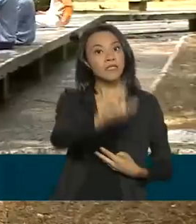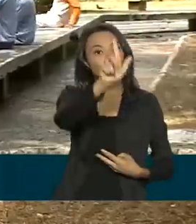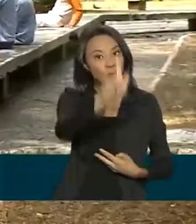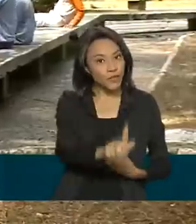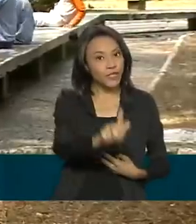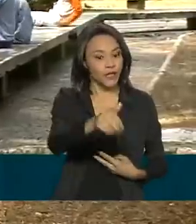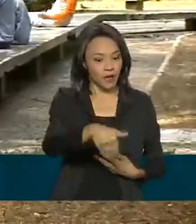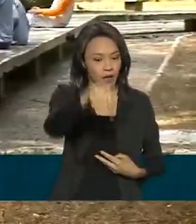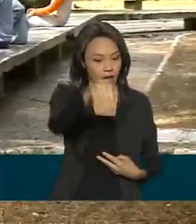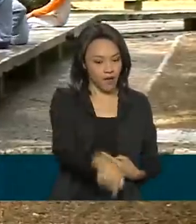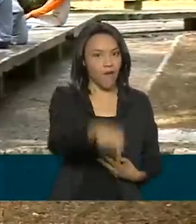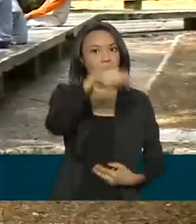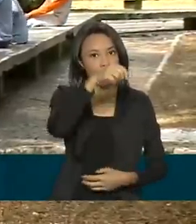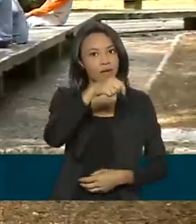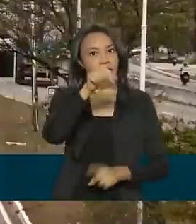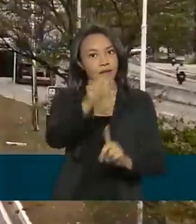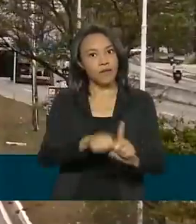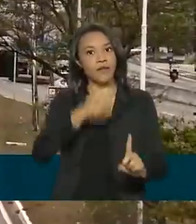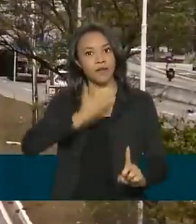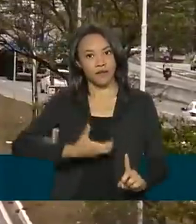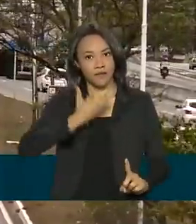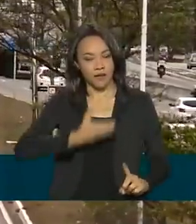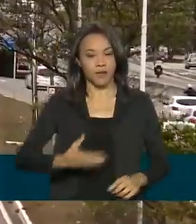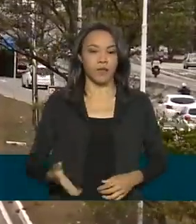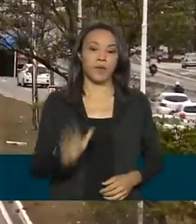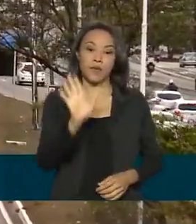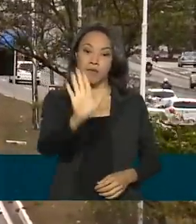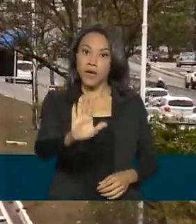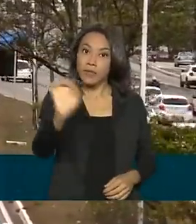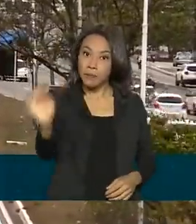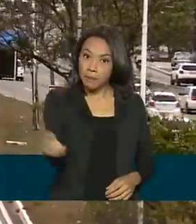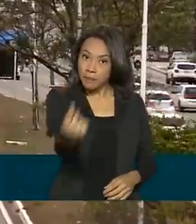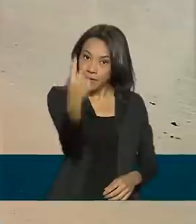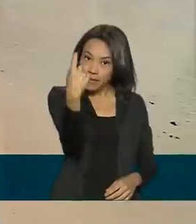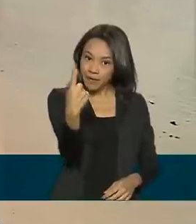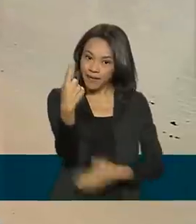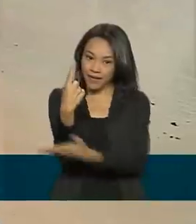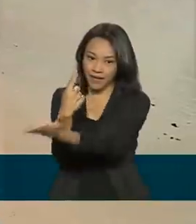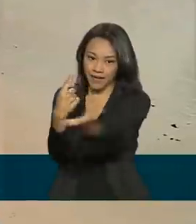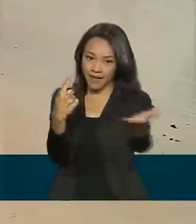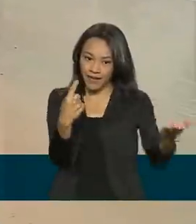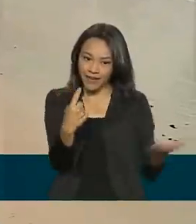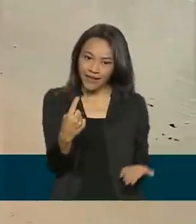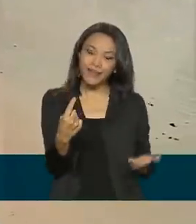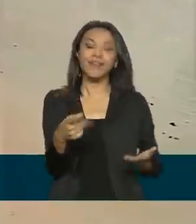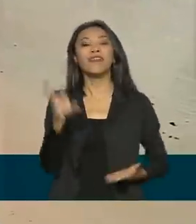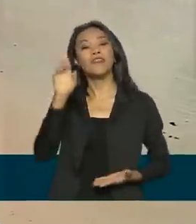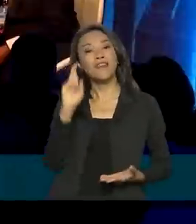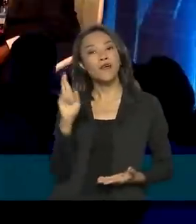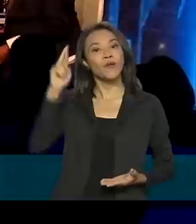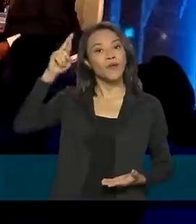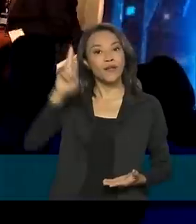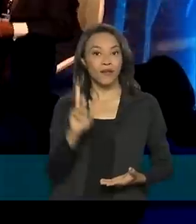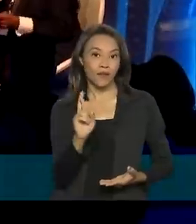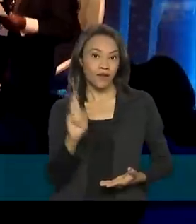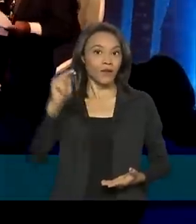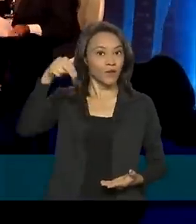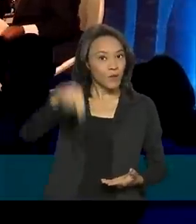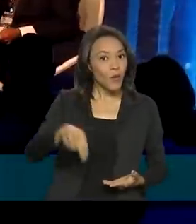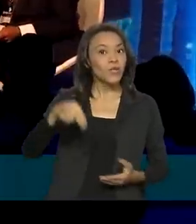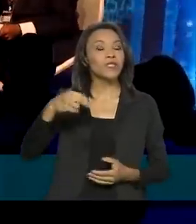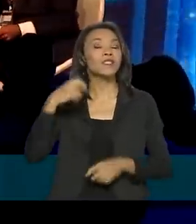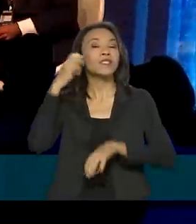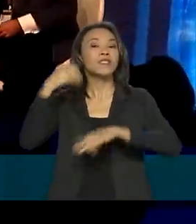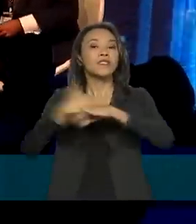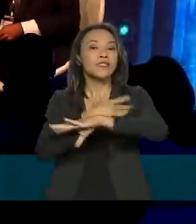agora em dezembro de 2021. Mas a primeira delas será Natal, no Rio Grande do Norte. O anúncio foi feito em São